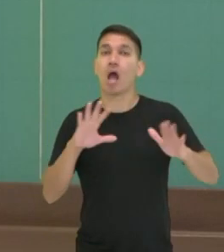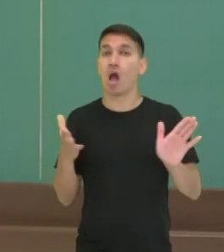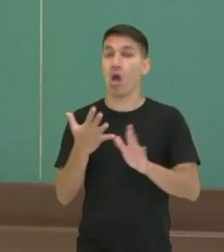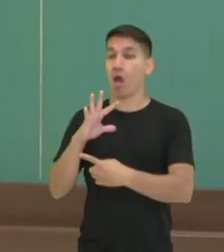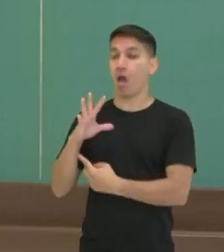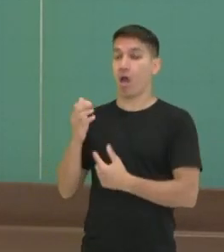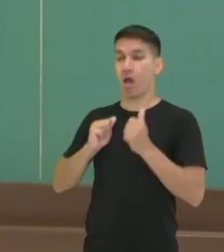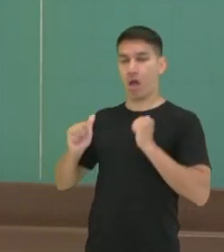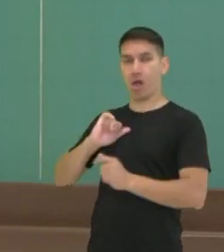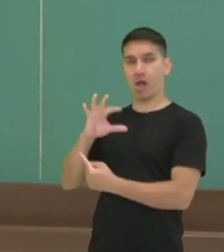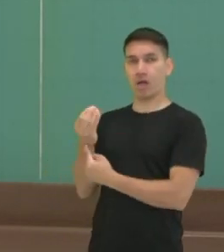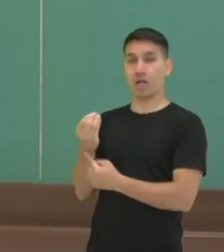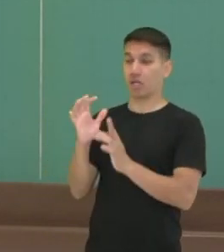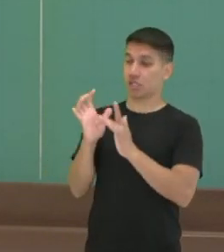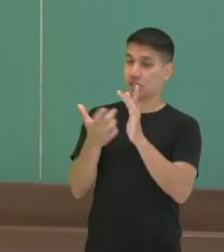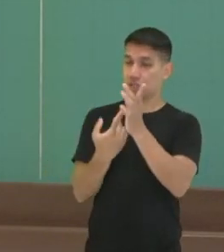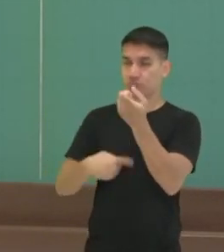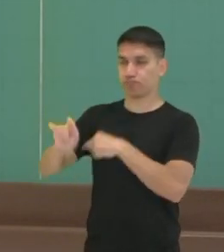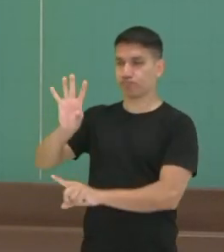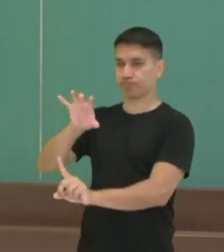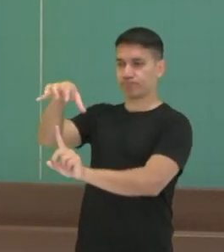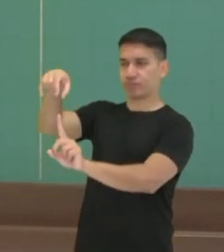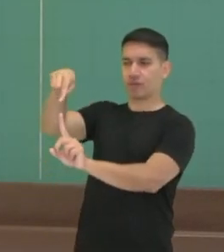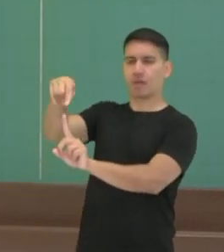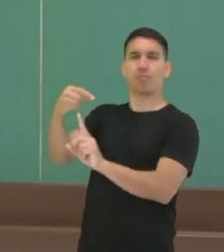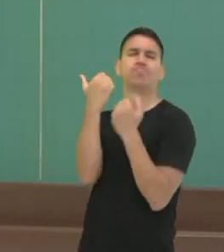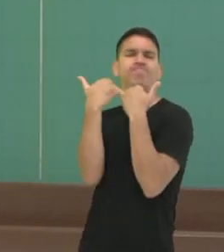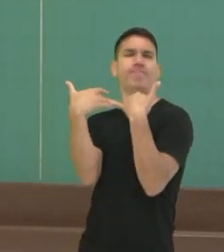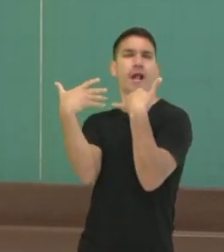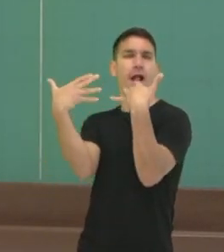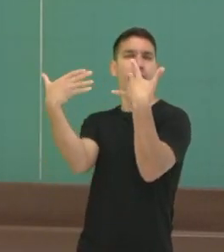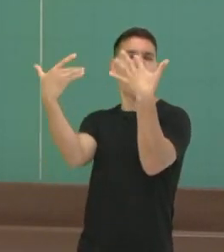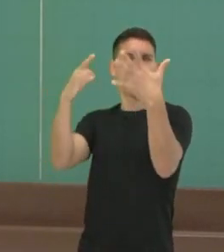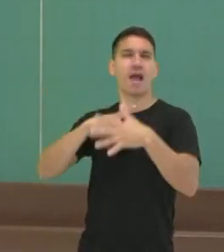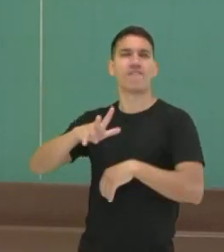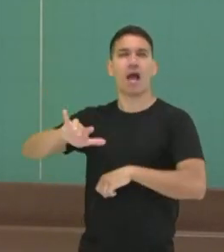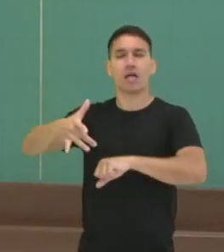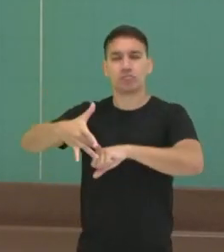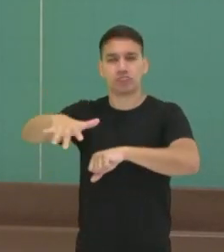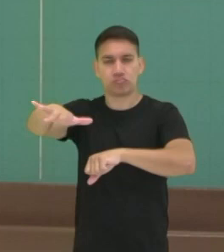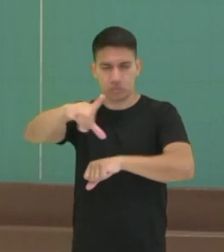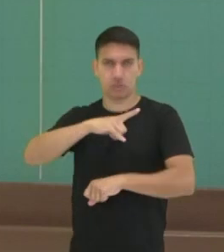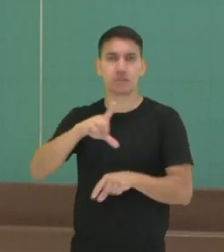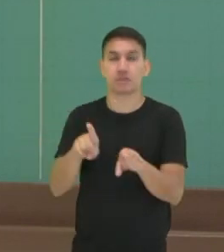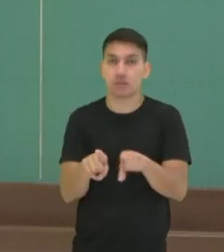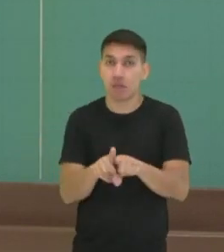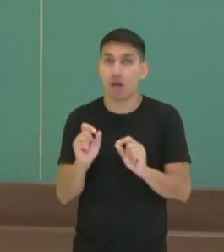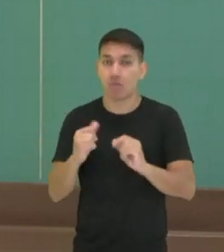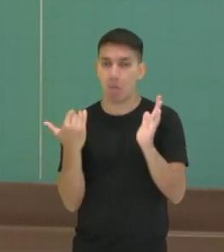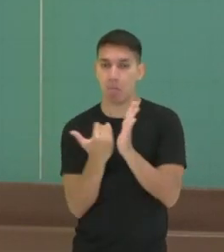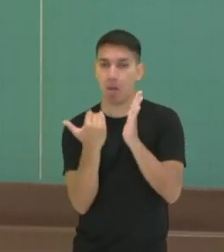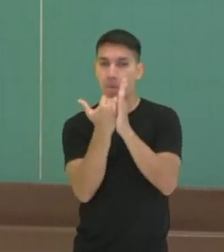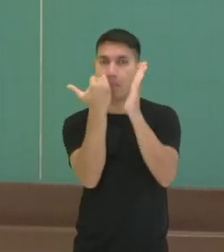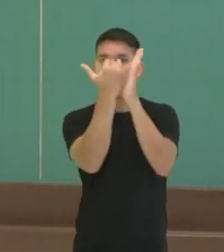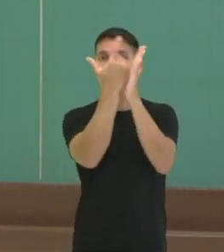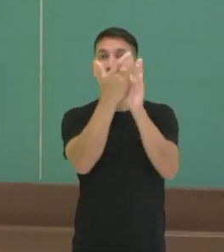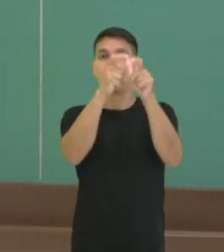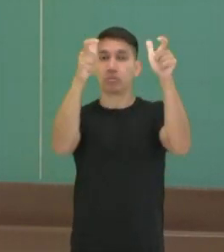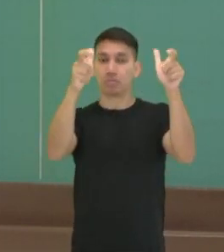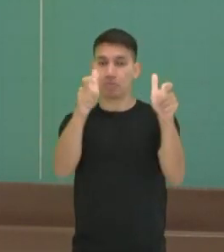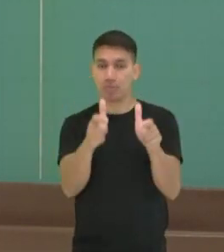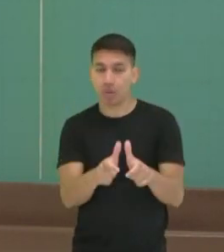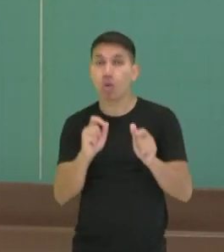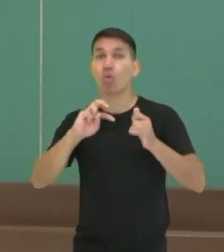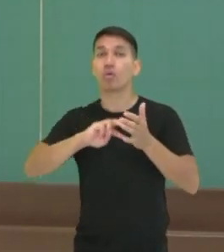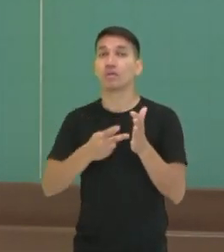agora como rei, então a gente vai ter muito o brilho, muito dourado, e a gente vai ter também a hierarquia de tamanho, então pessoas